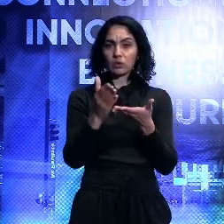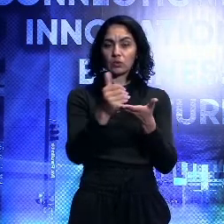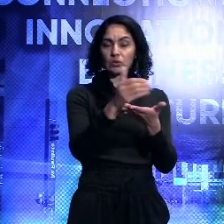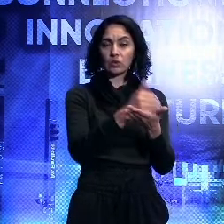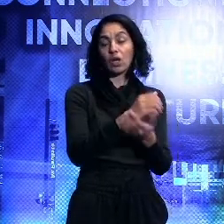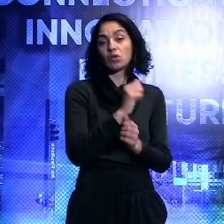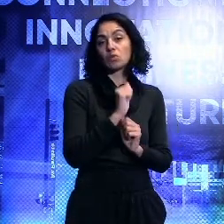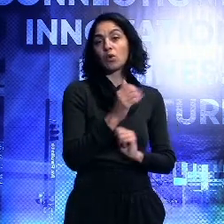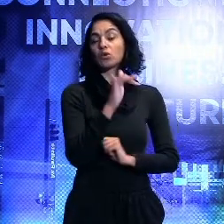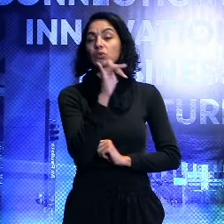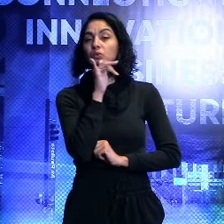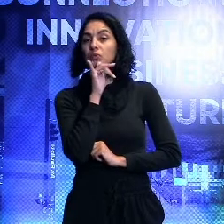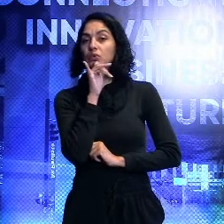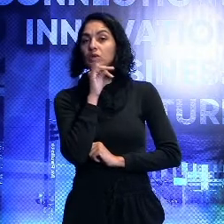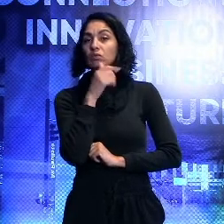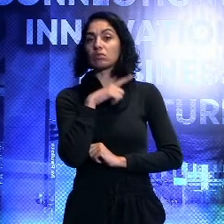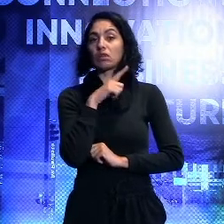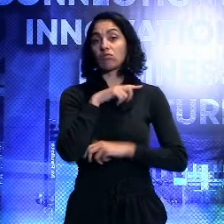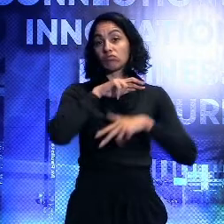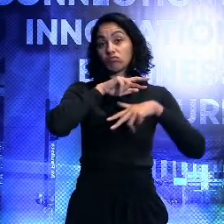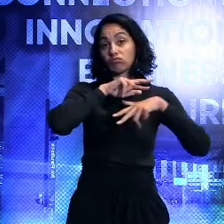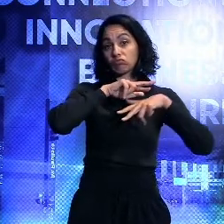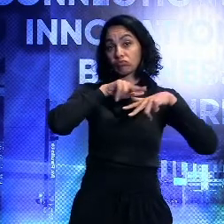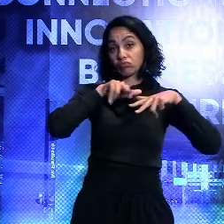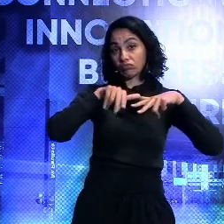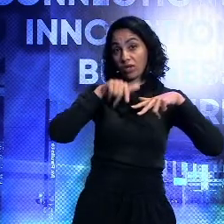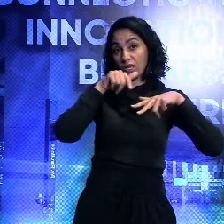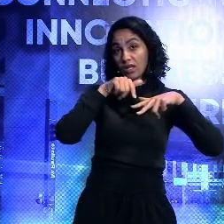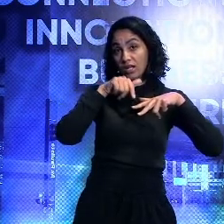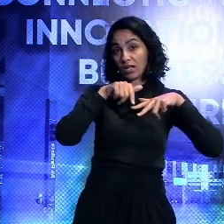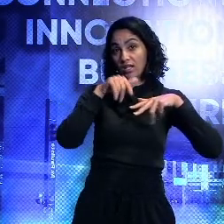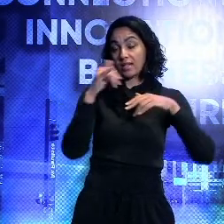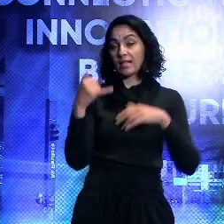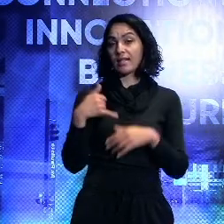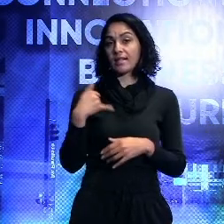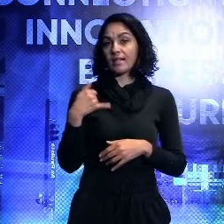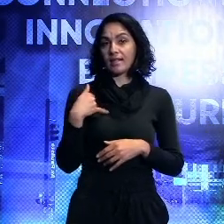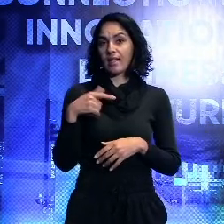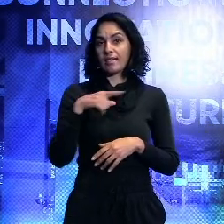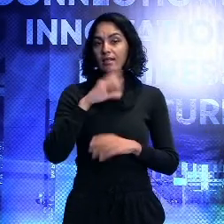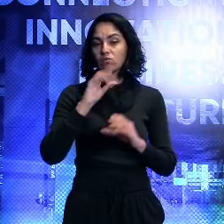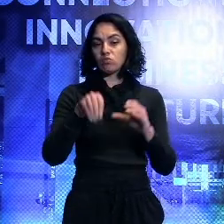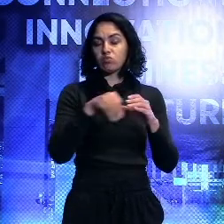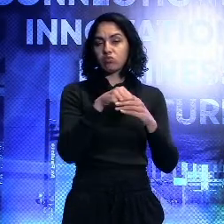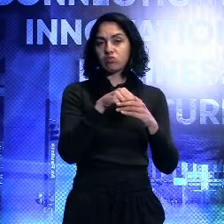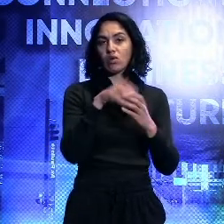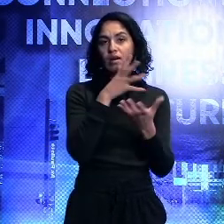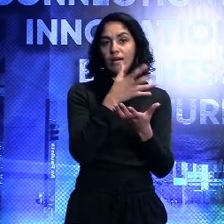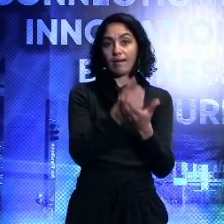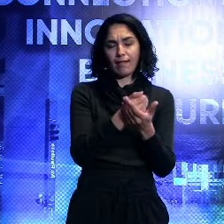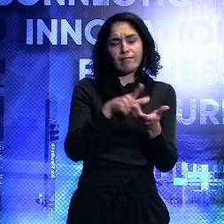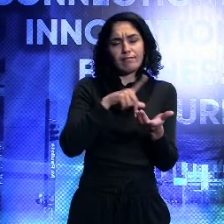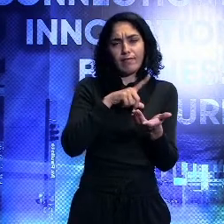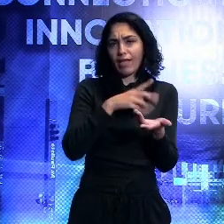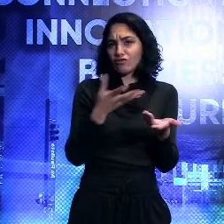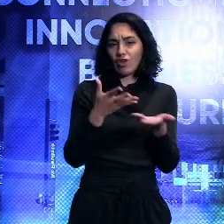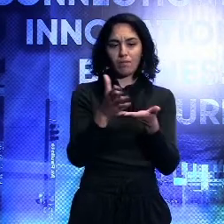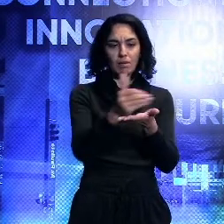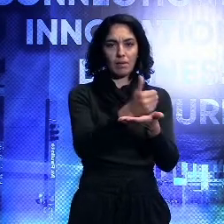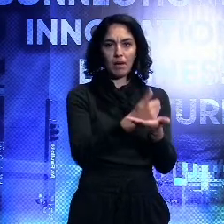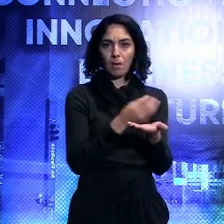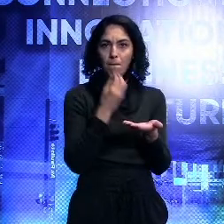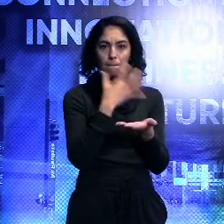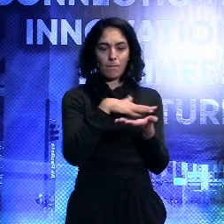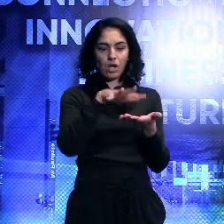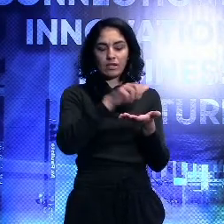exemplo, gênero e idade dentro da minha base de clientes, porque eu tenho um cadastro ali, certo? O cara foi lá para se cadastrar na